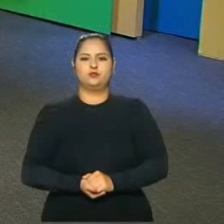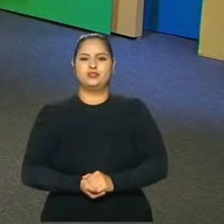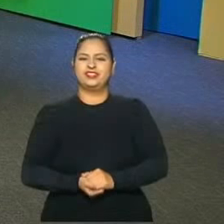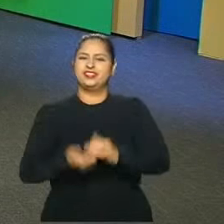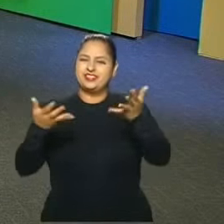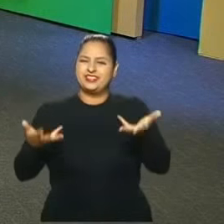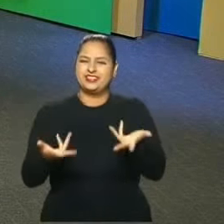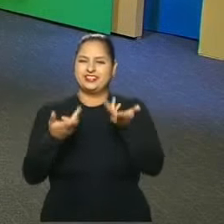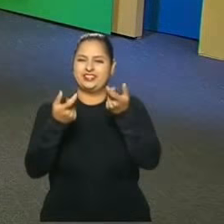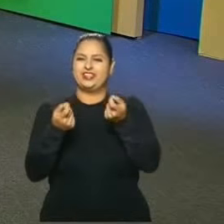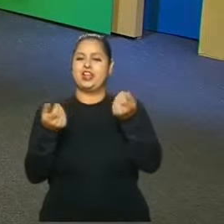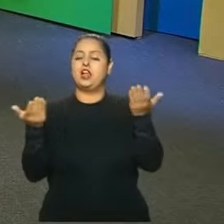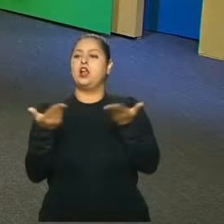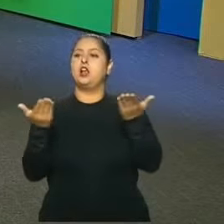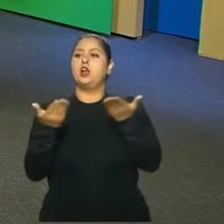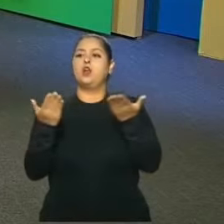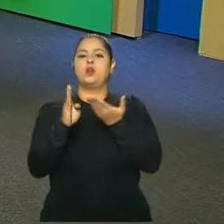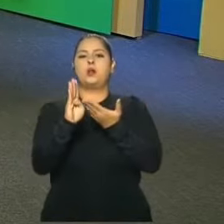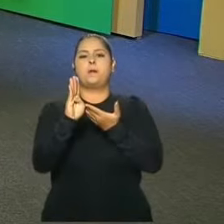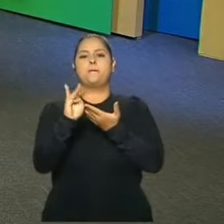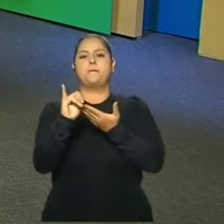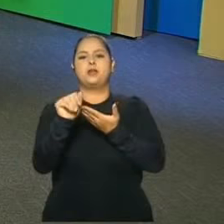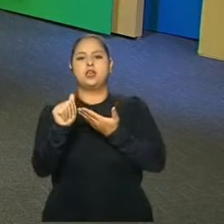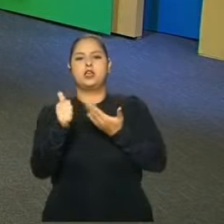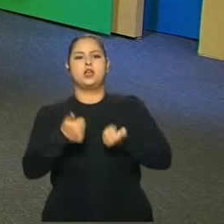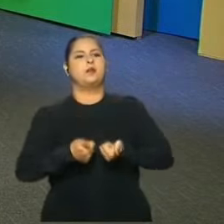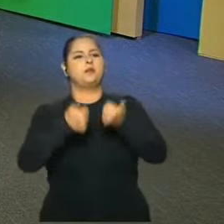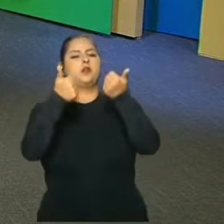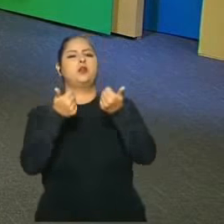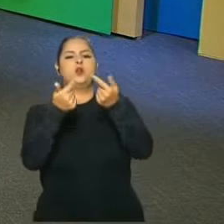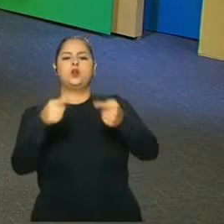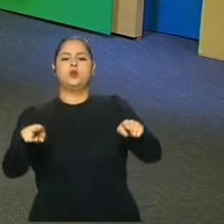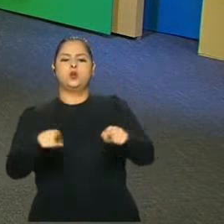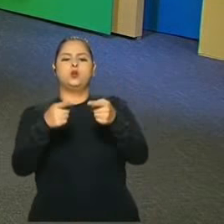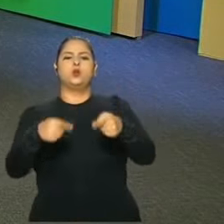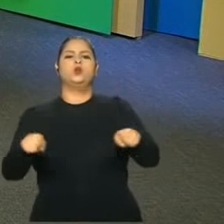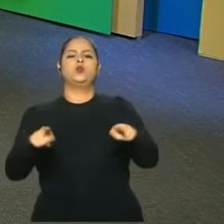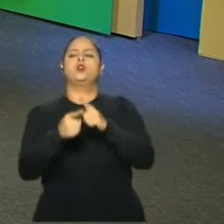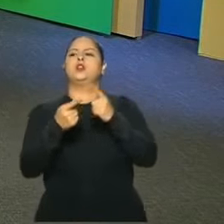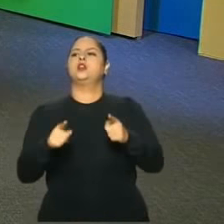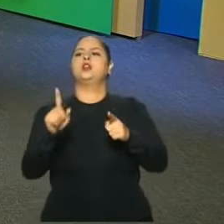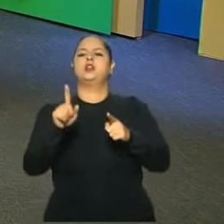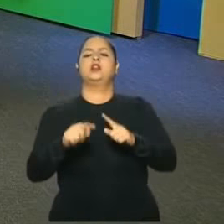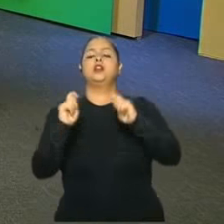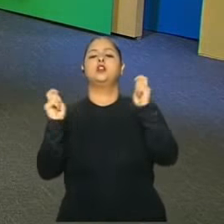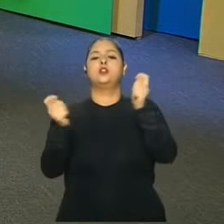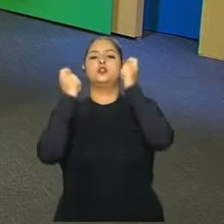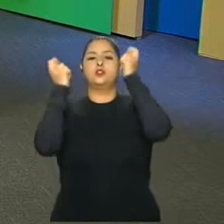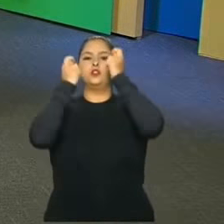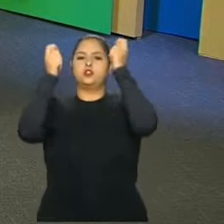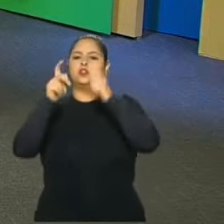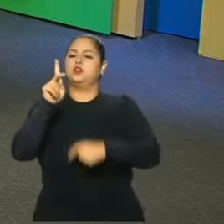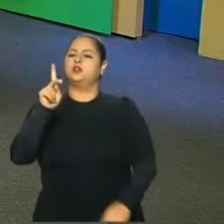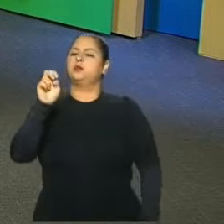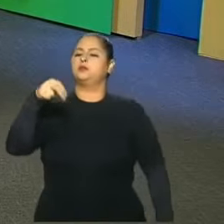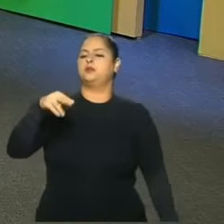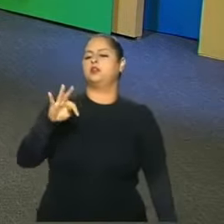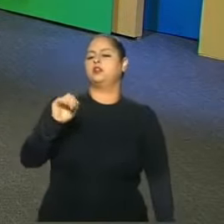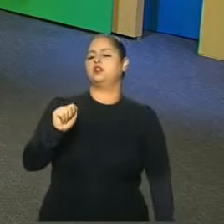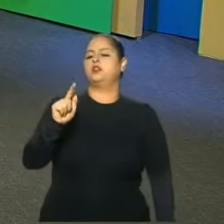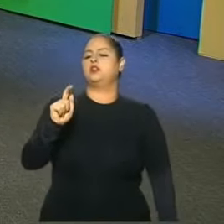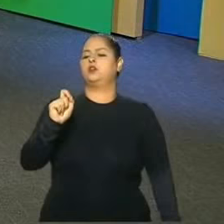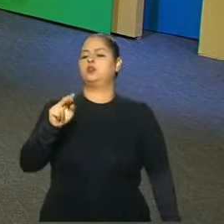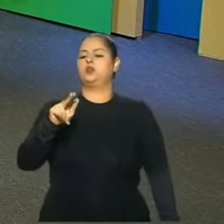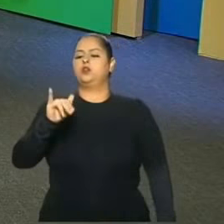Coisa boa. E agora, Bia, a melhor composição de música clássica do festival, hein? Pentagonia, de Jorge Ribas,